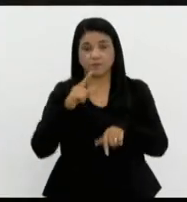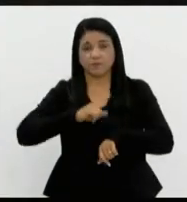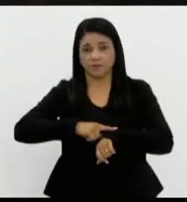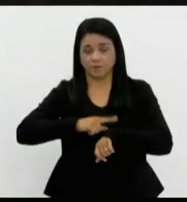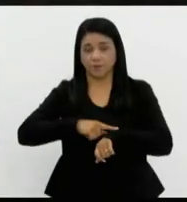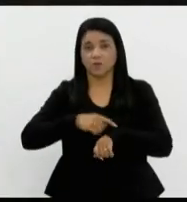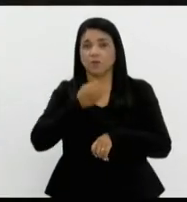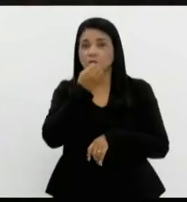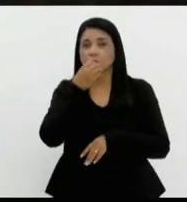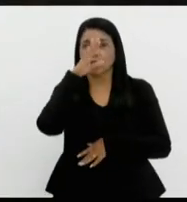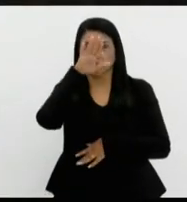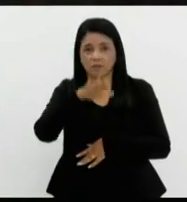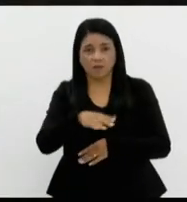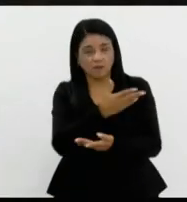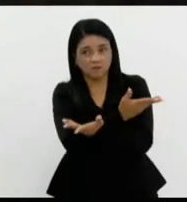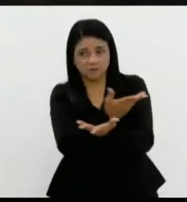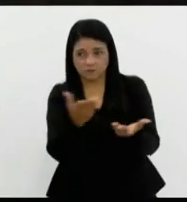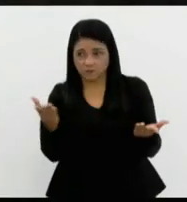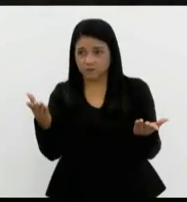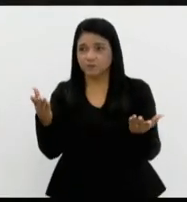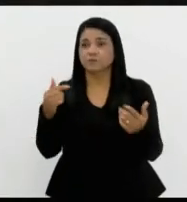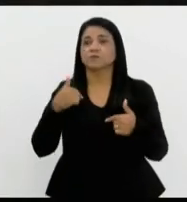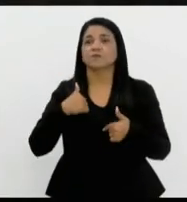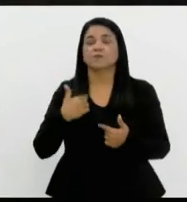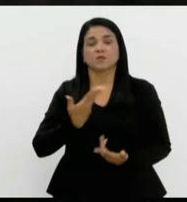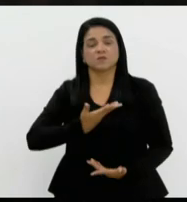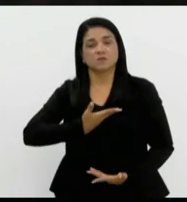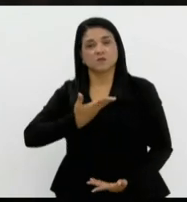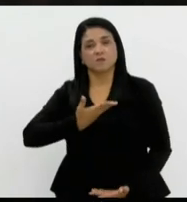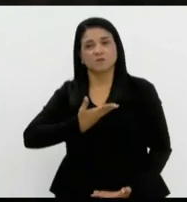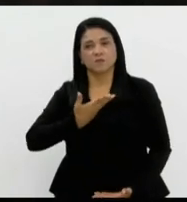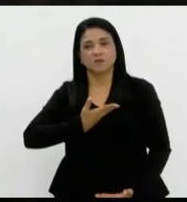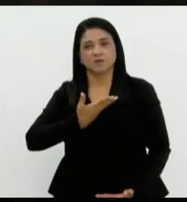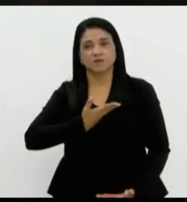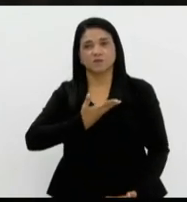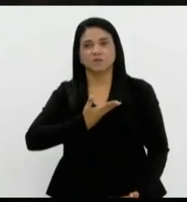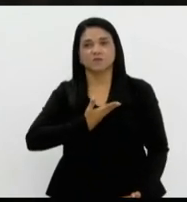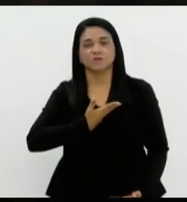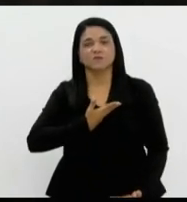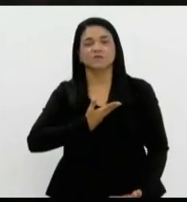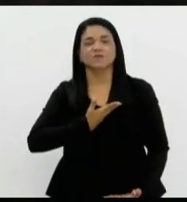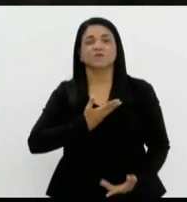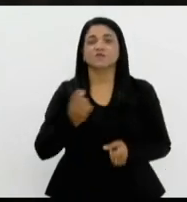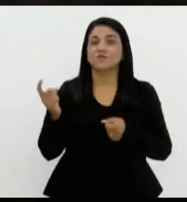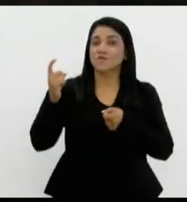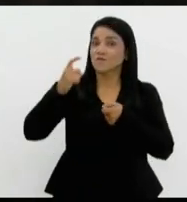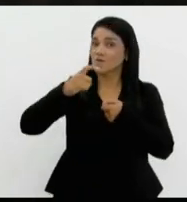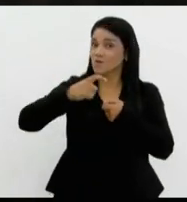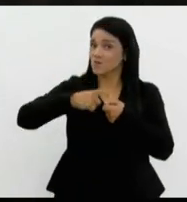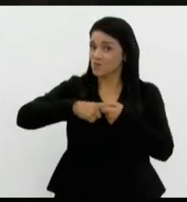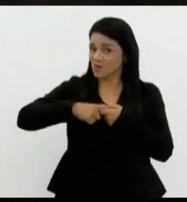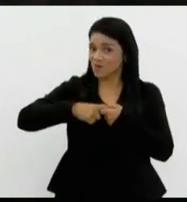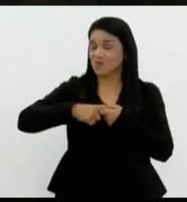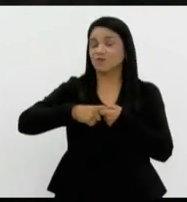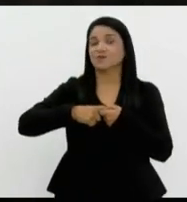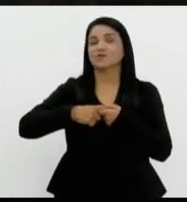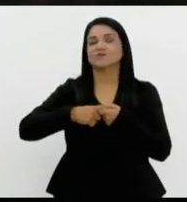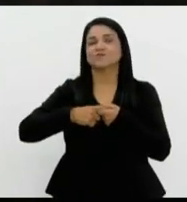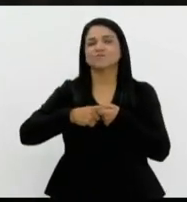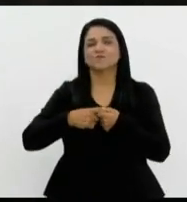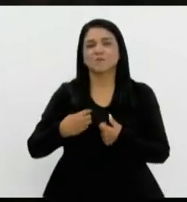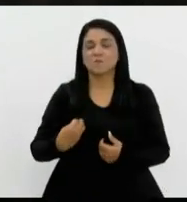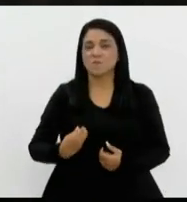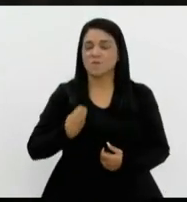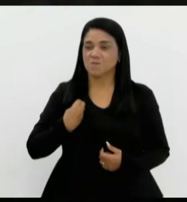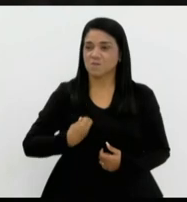regimental. Uma boa tarde a todos e a todas, meus nobres colegas. Estamos de volta, participamos